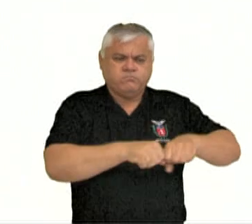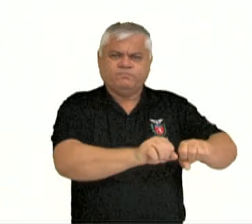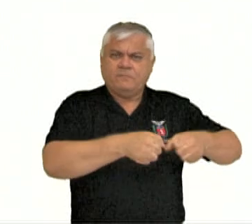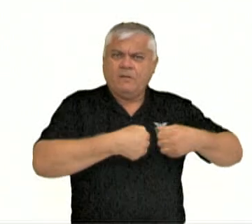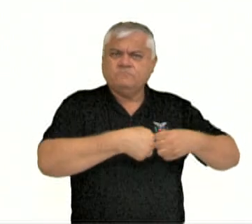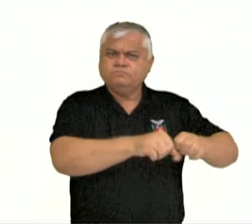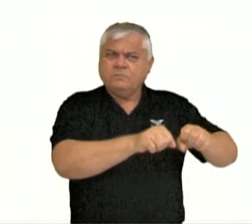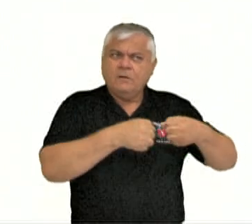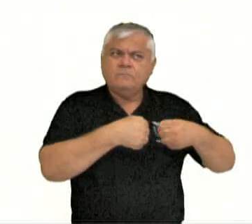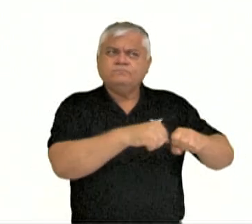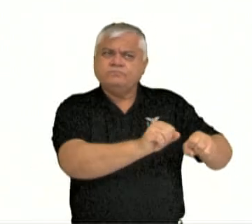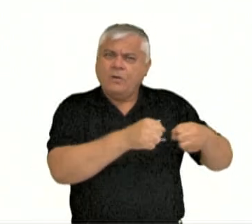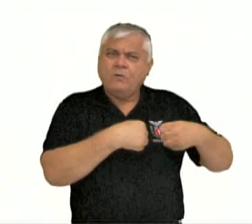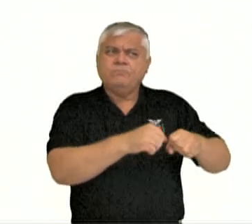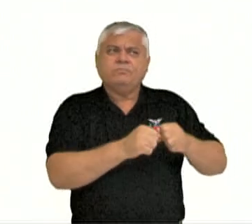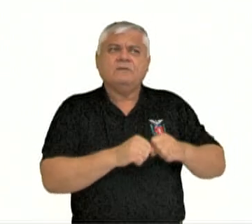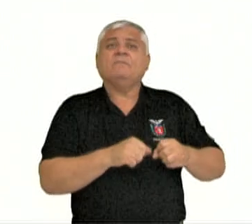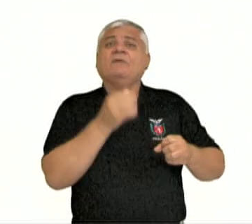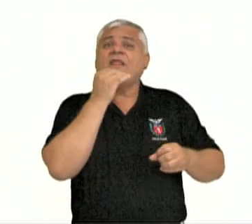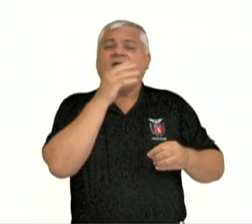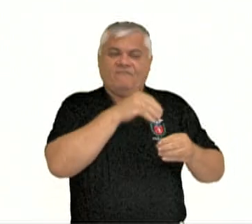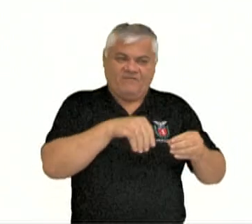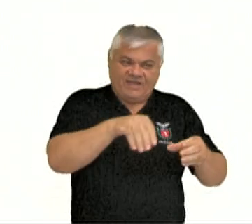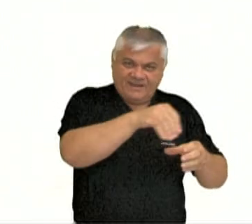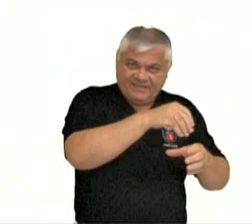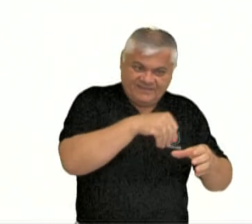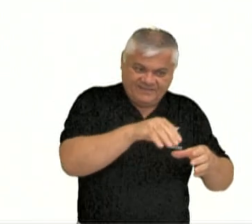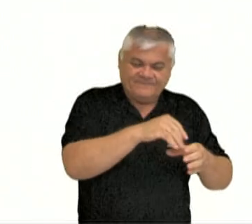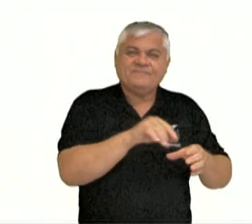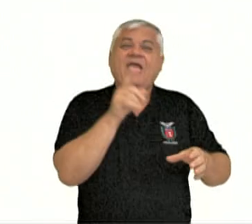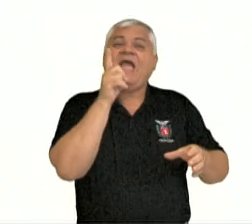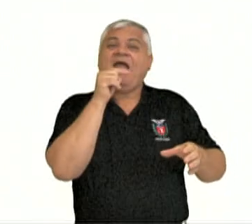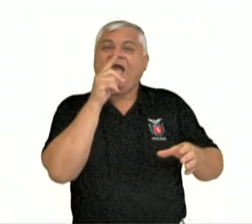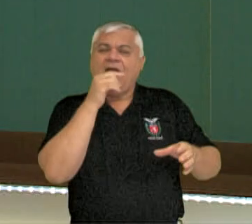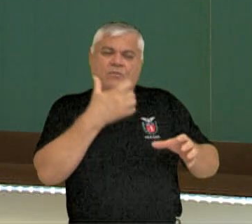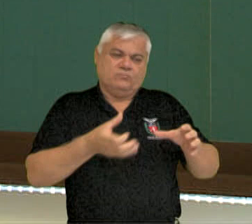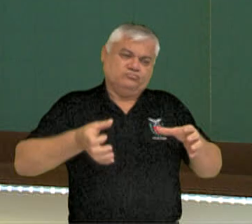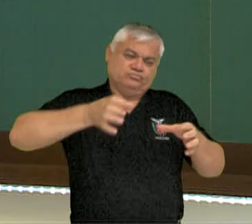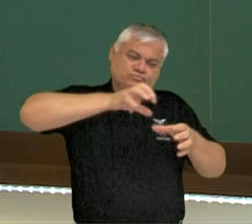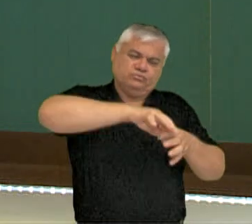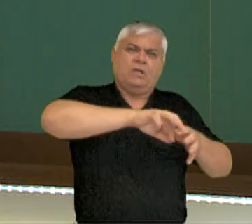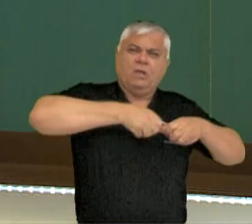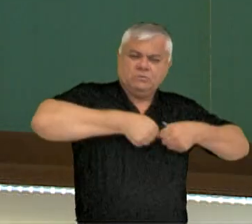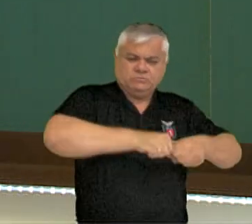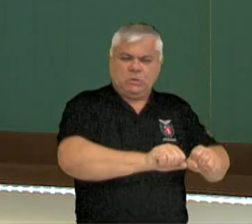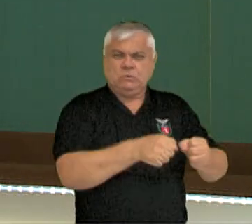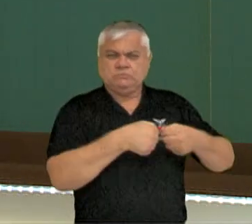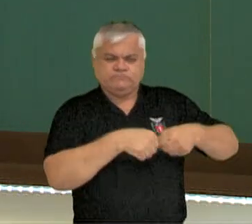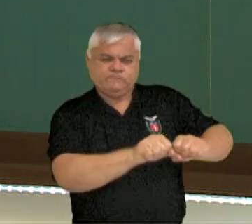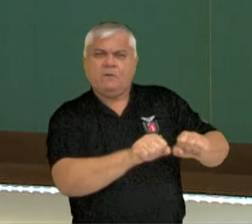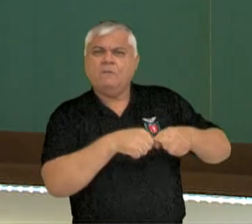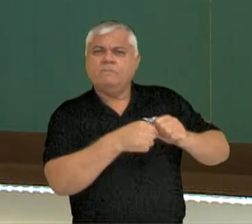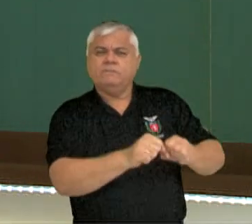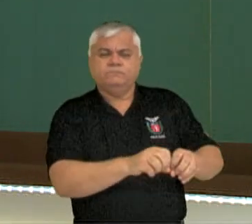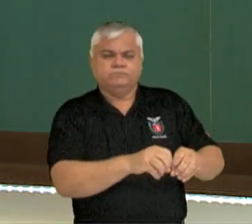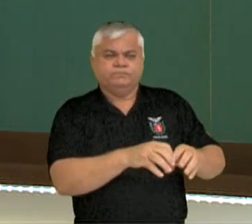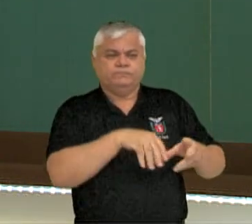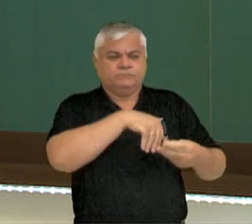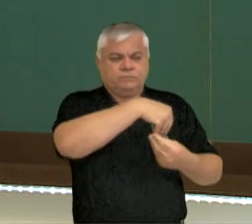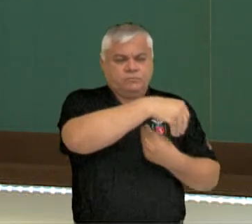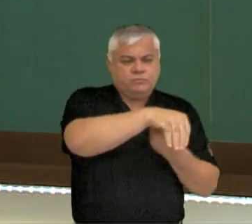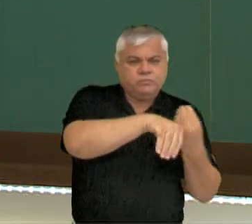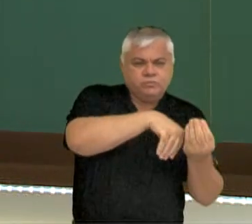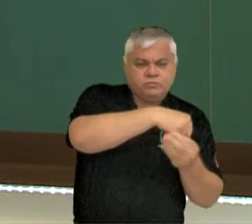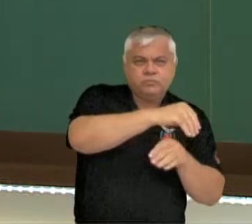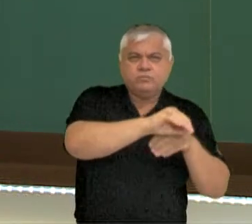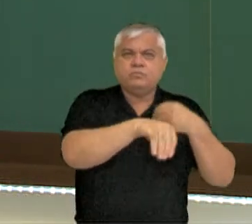fermento é utilizado, então, quando nós fazemos a força mecânica, né? Então é preciso sovar a massa, ocorre então a junção da